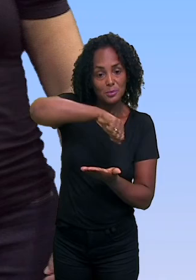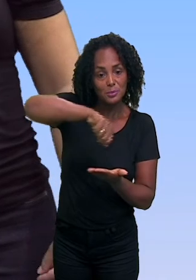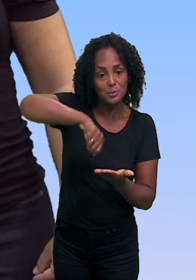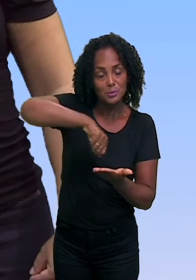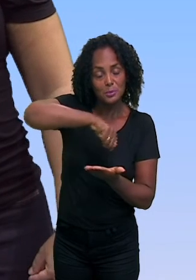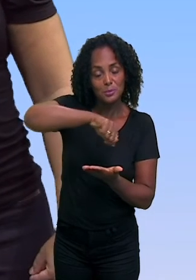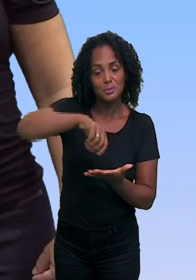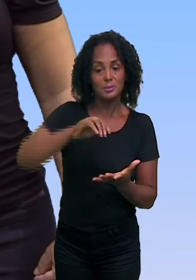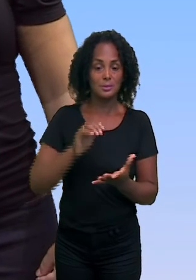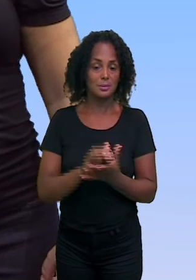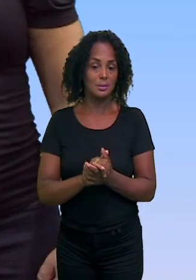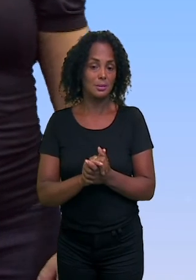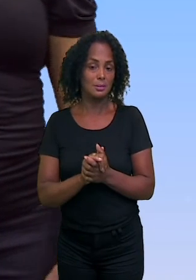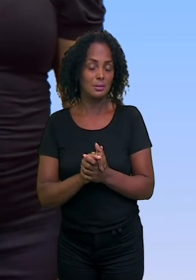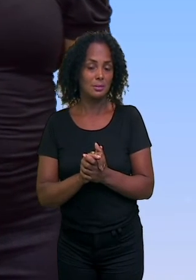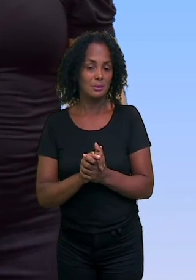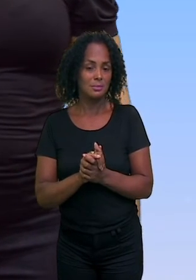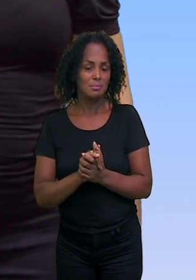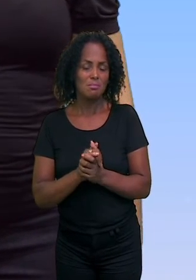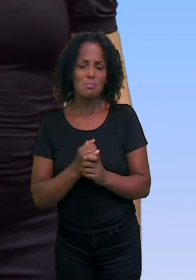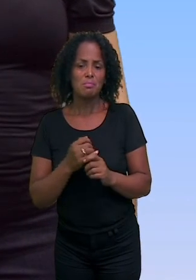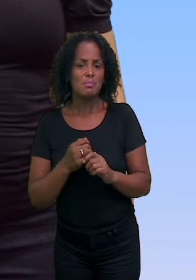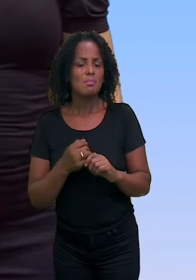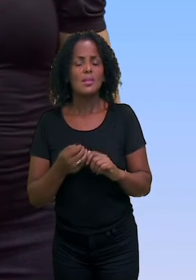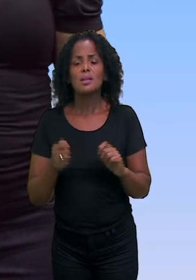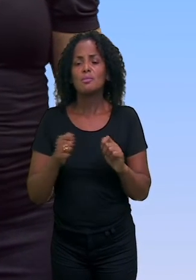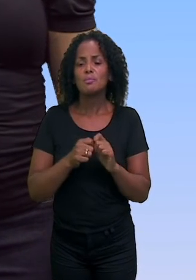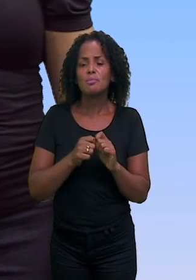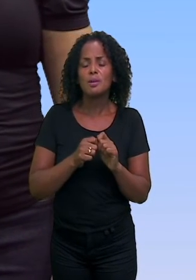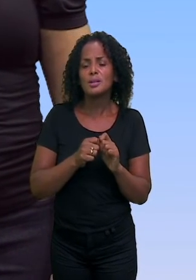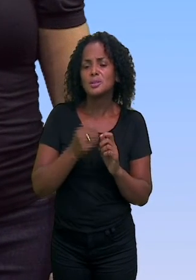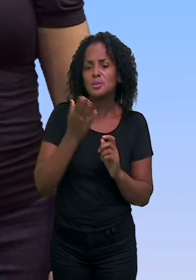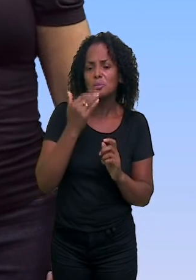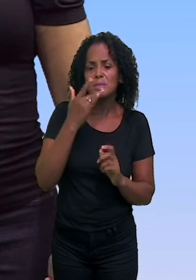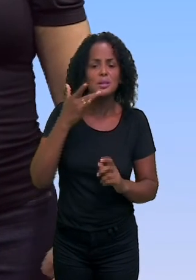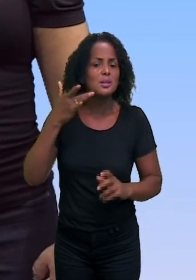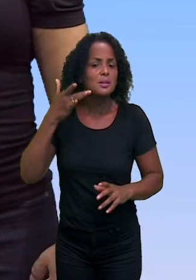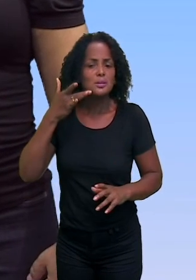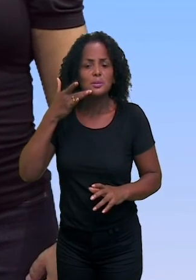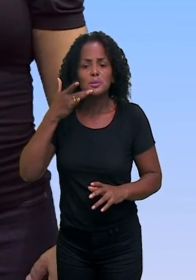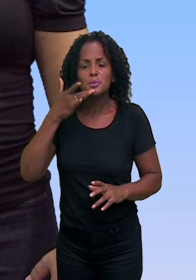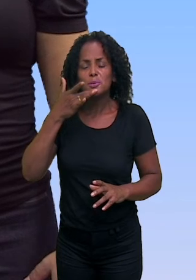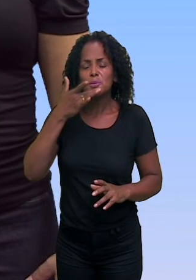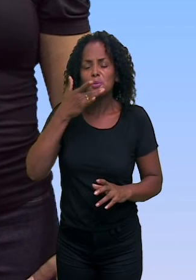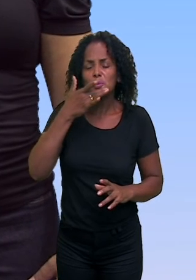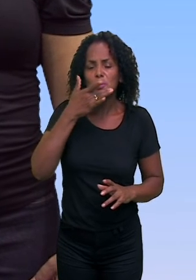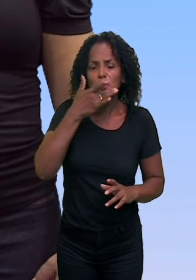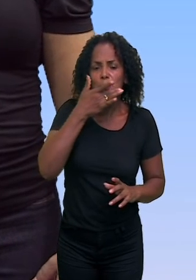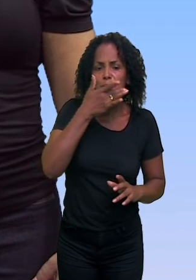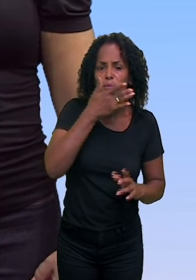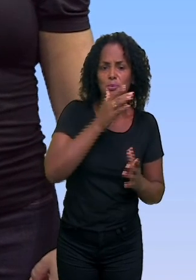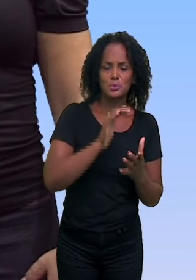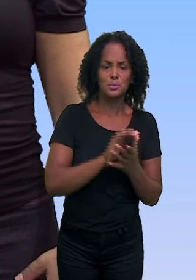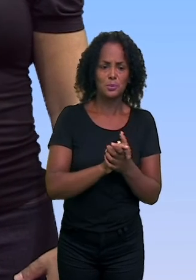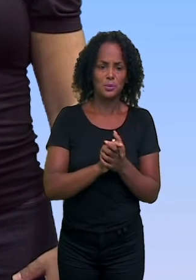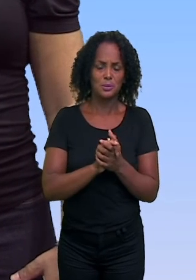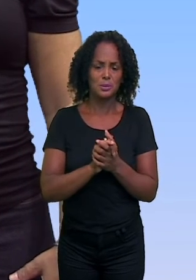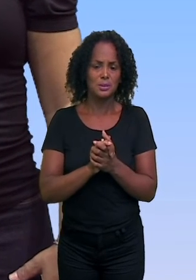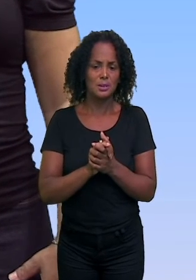e você vai colocar na ordem correta combinado a primeira letra sim depois ou